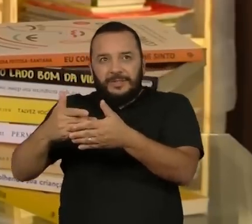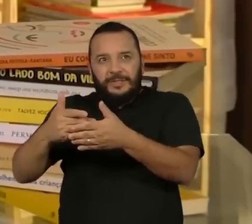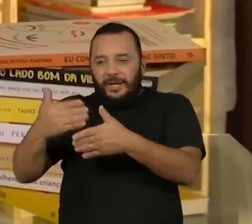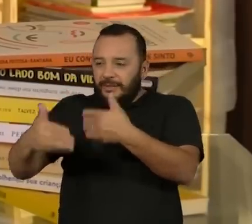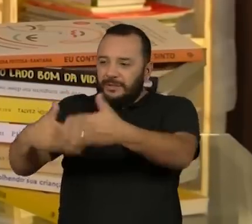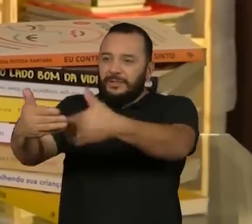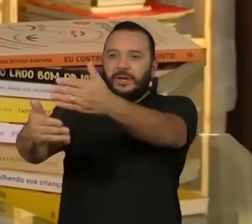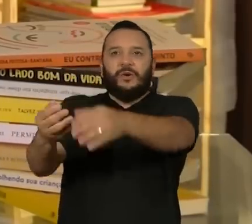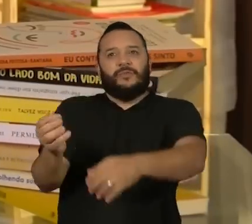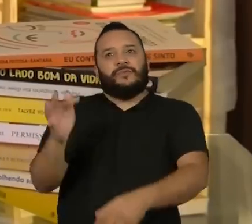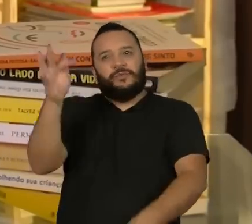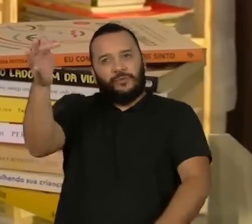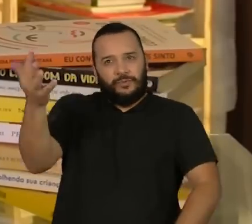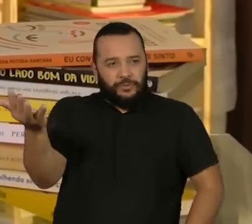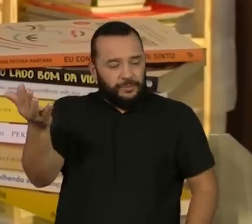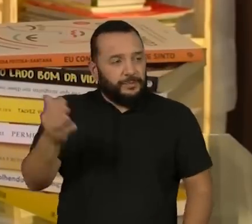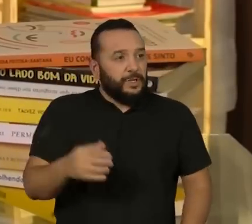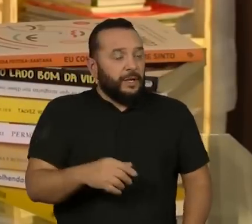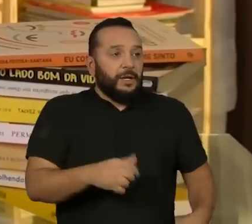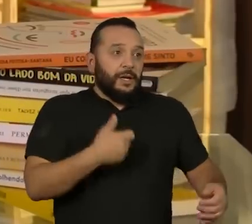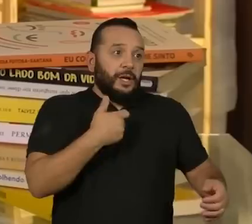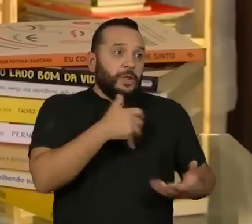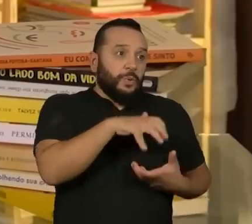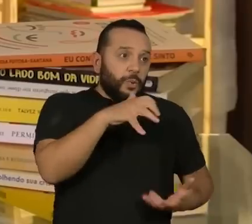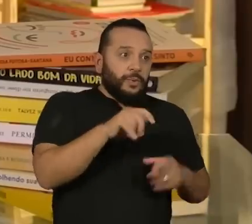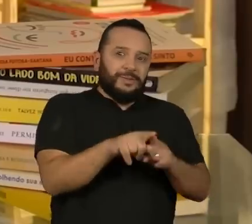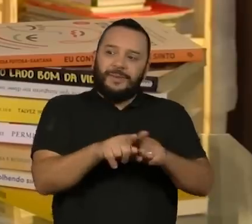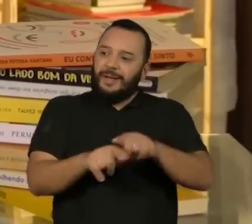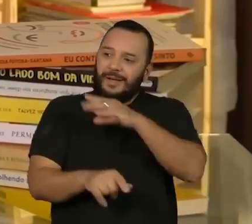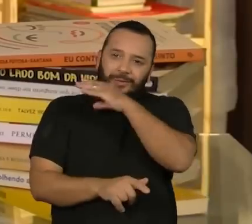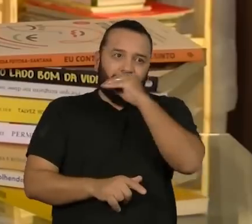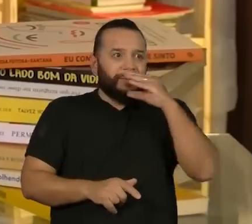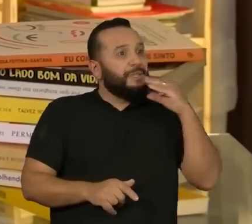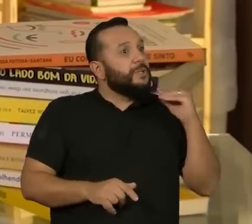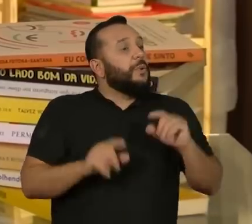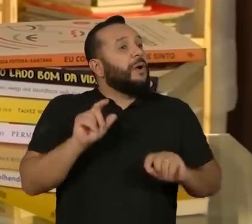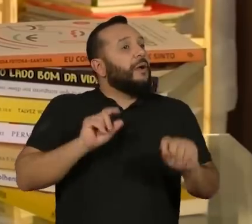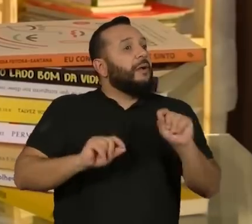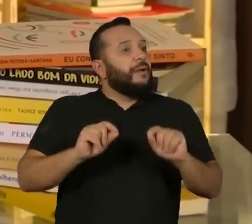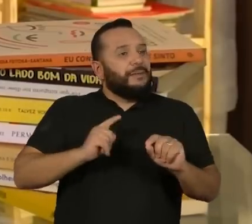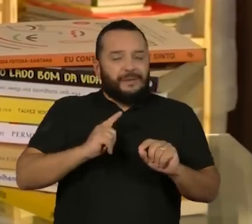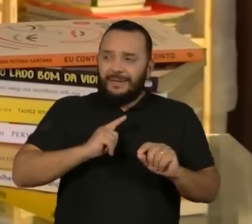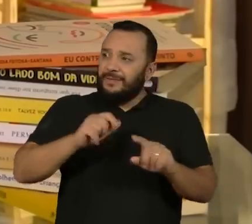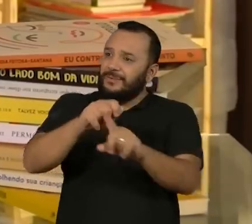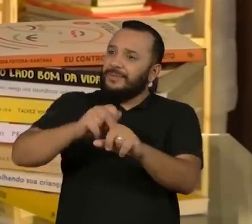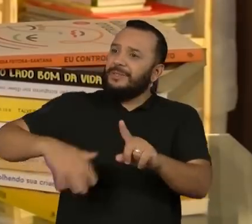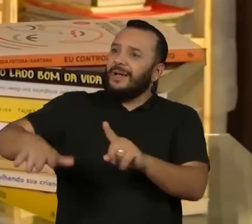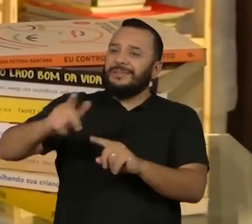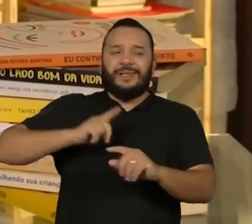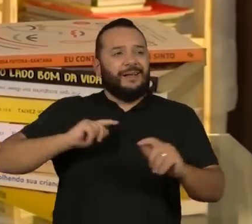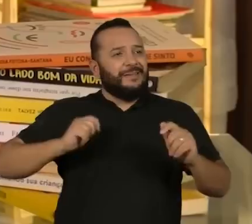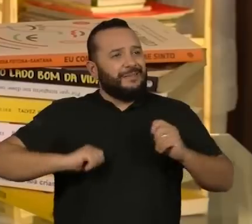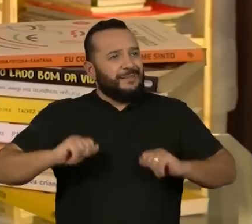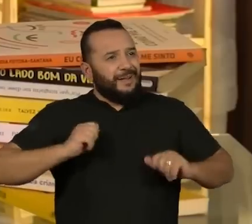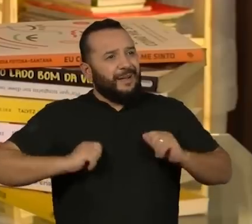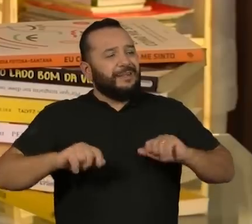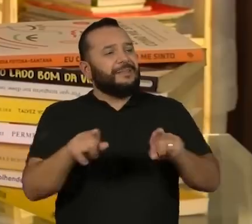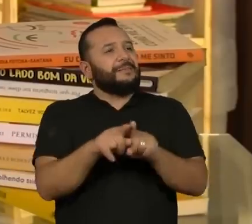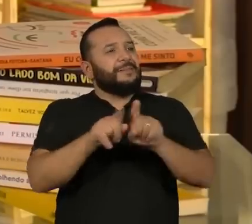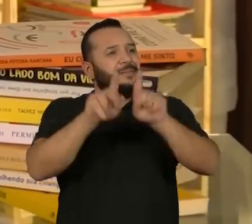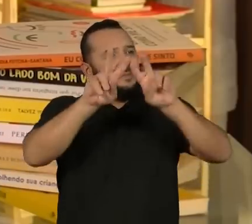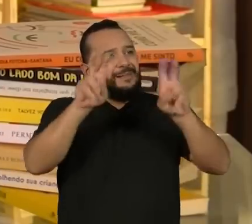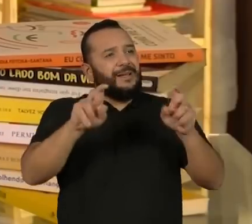adolescentes em relação à questão do que tem trazido o mundo hoje em dia de ansiedade, tantas questões de